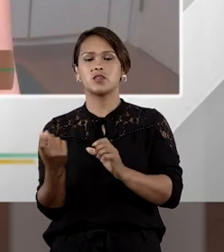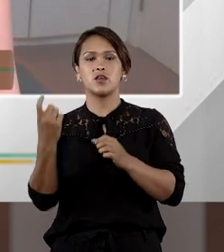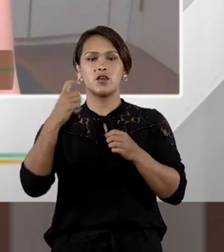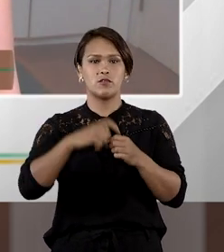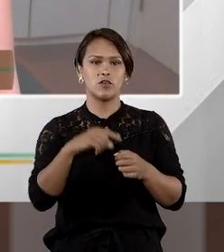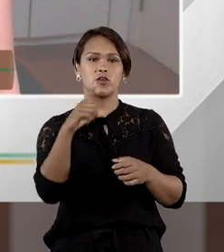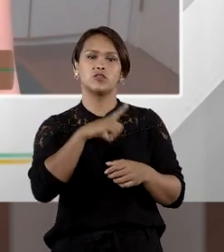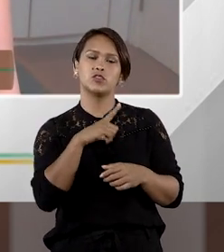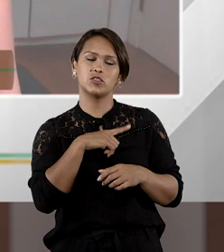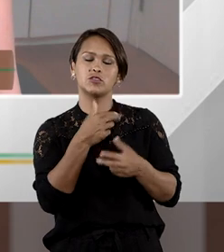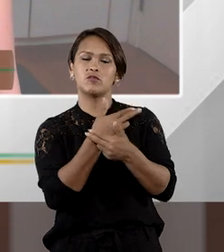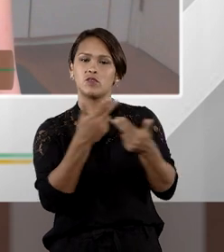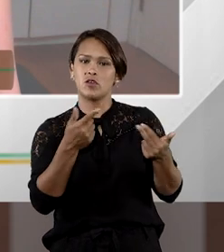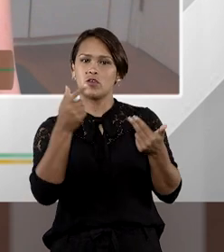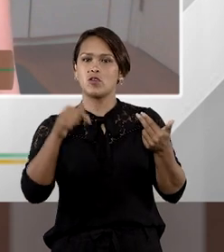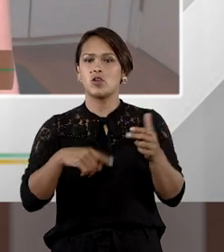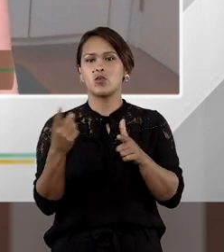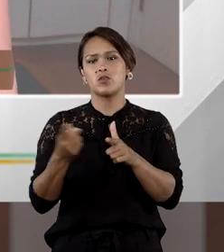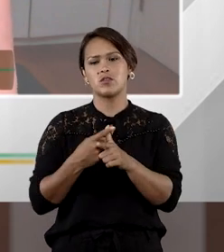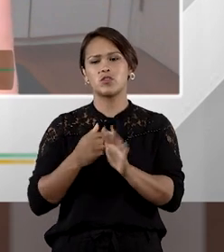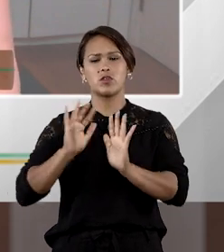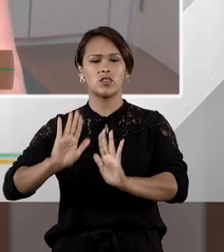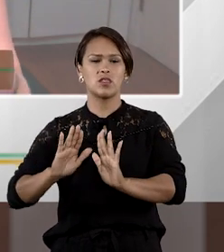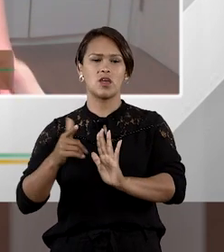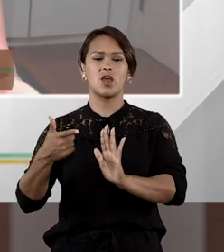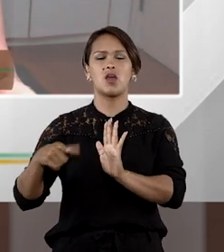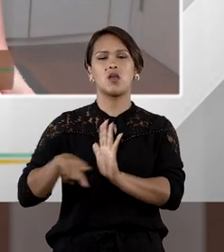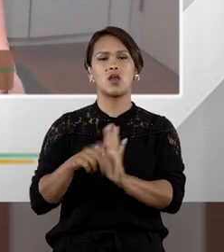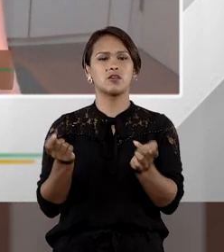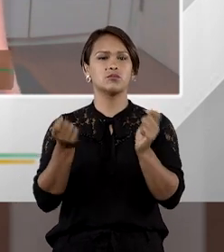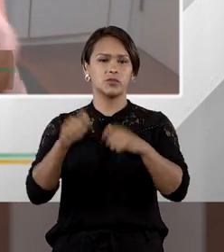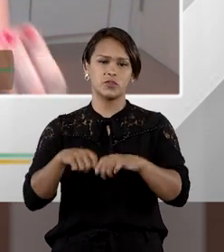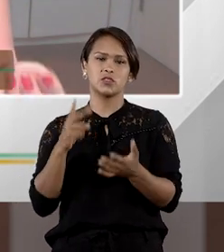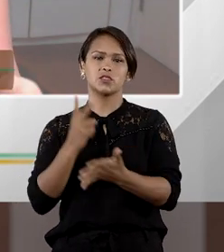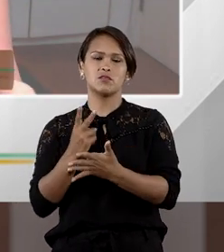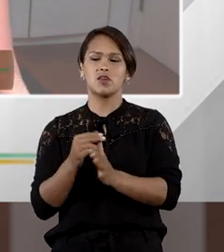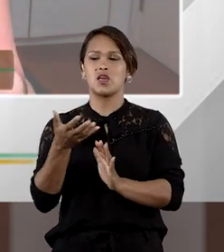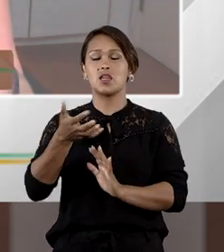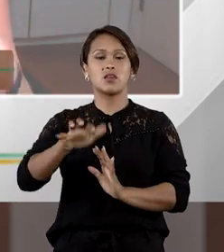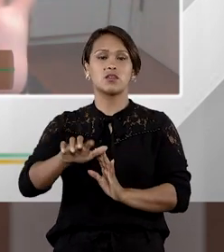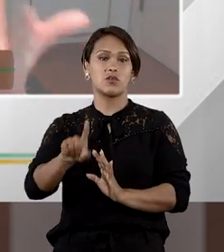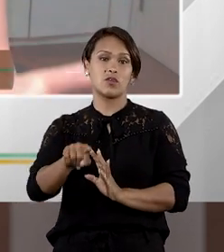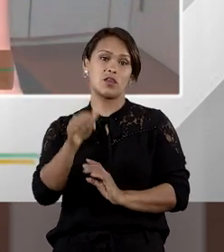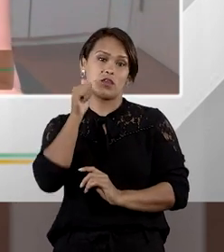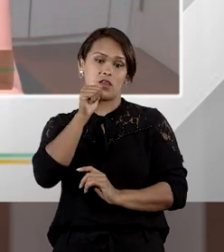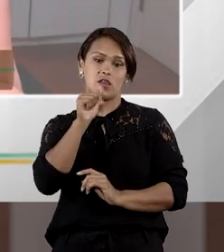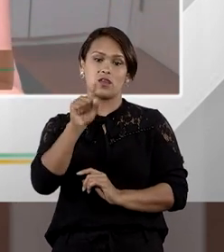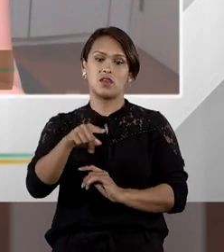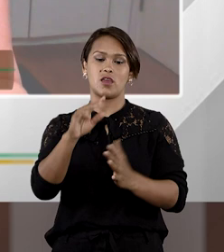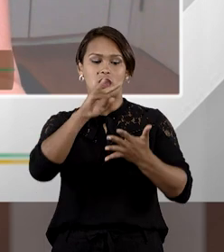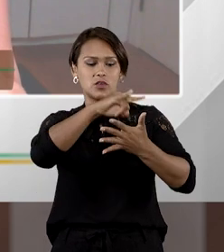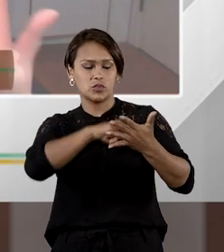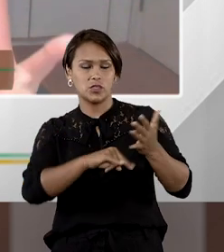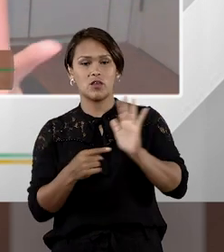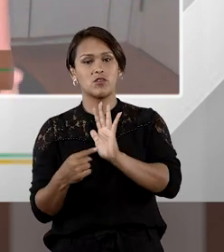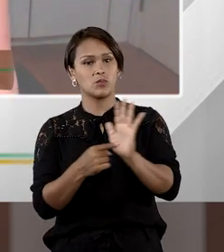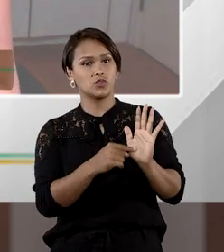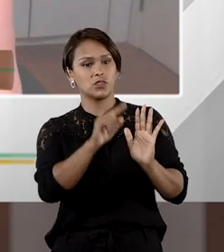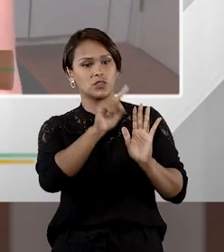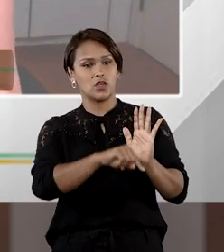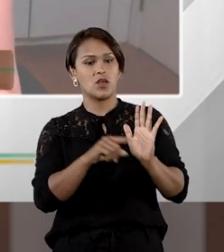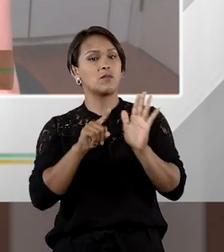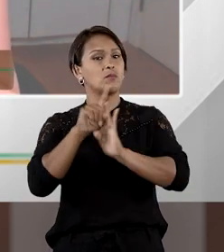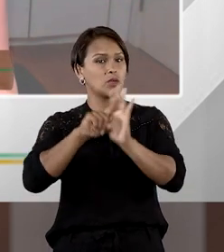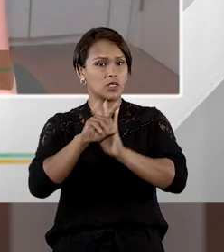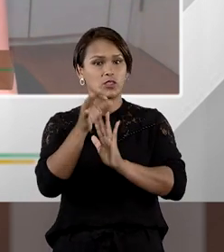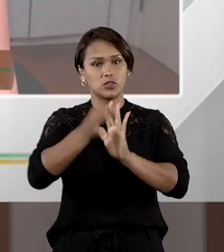gente vê muitas vezes, né, o devedor dizendo, não, ela tem plenas condições, é ela que não quer, e aí os laudos vão mostrar, não. Às vezes até